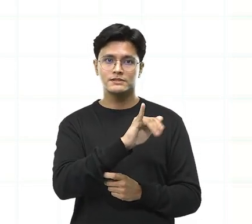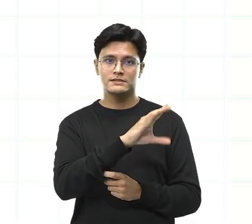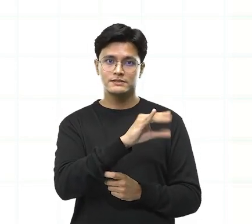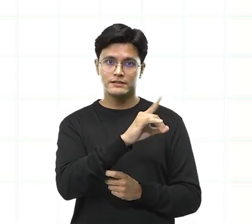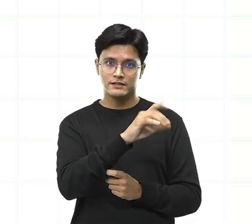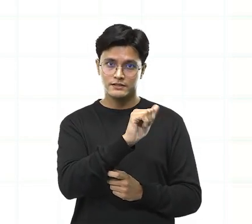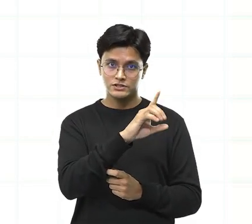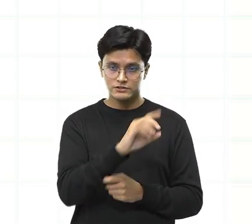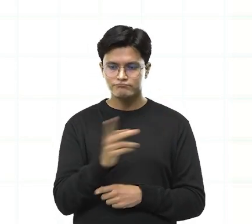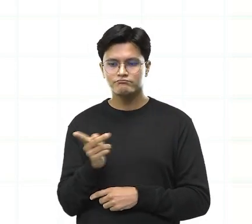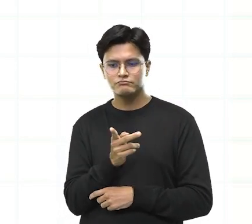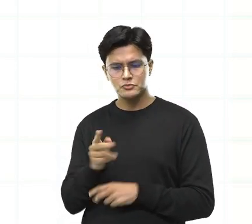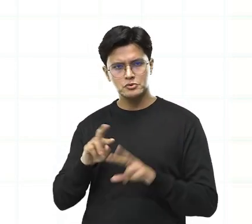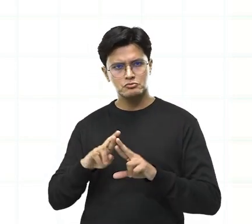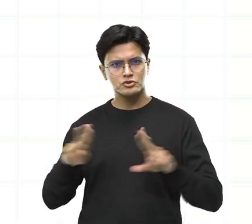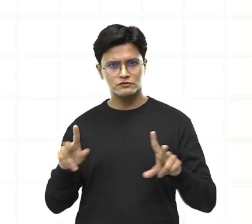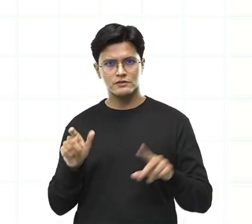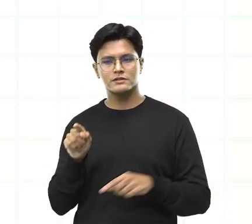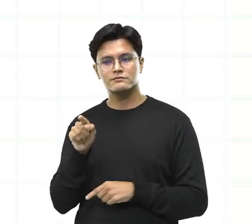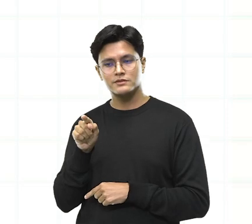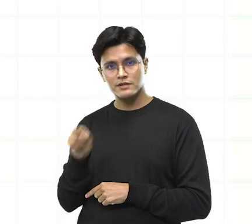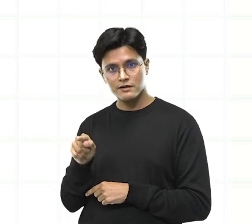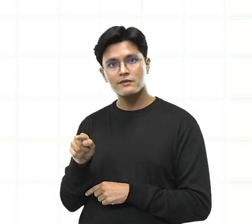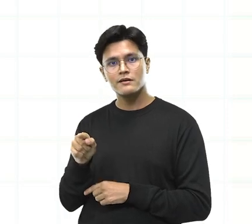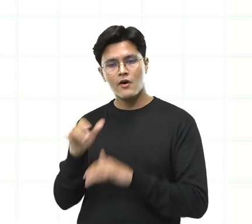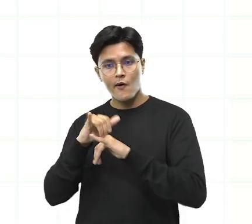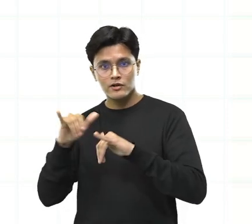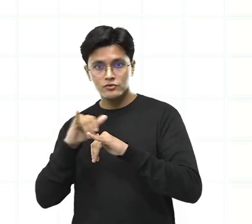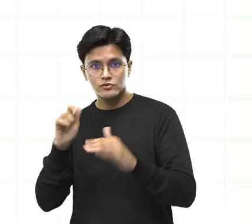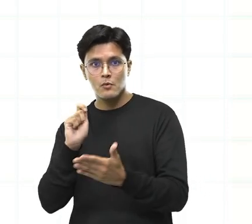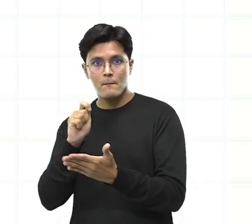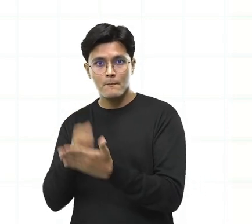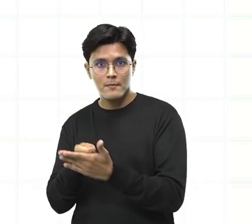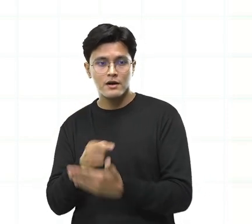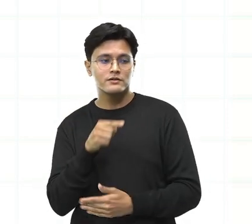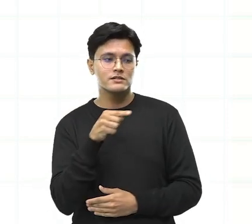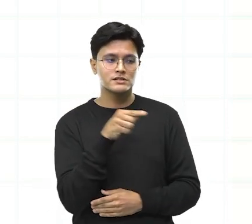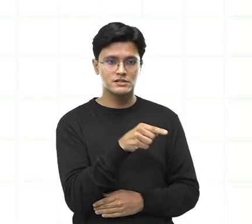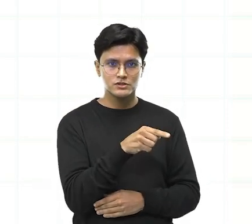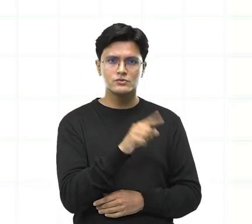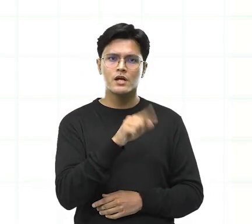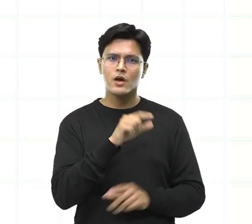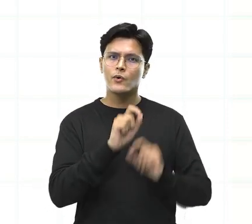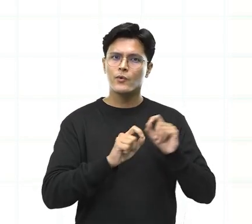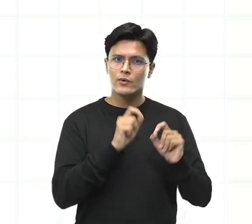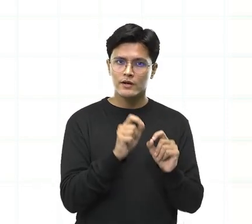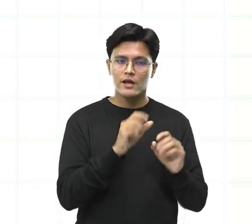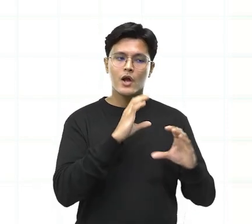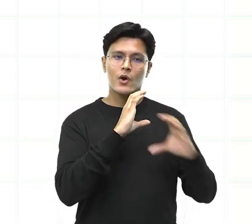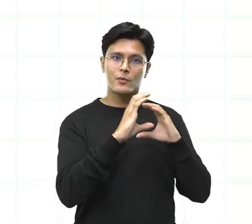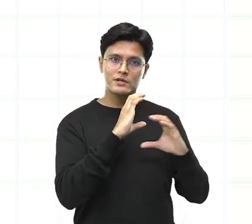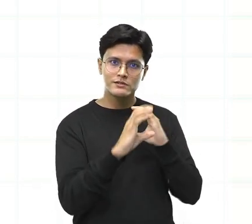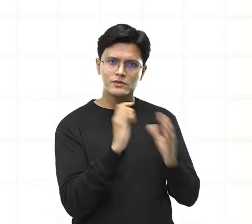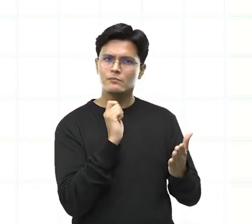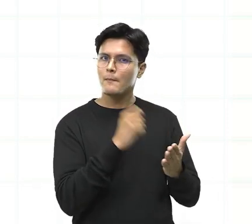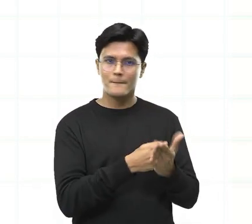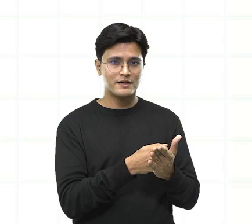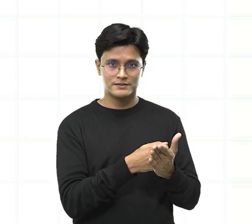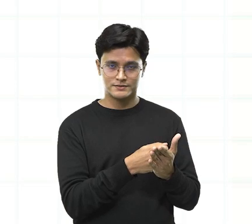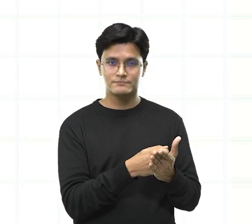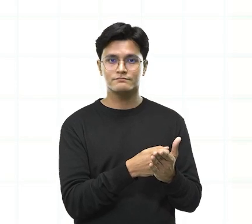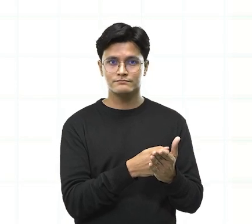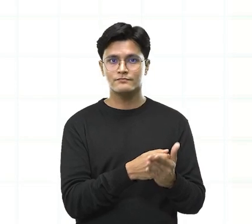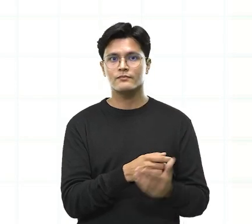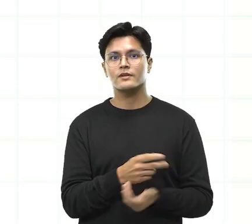pago, ao passo que a segunda seria a comunicação não paga. Nesse caso, os